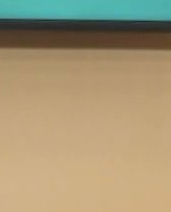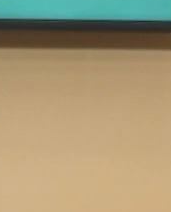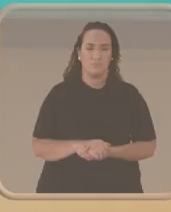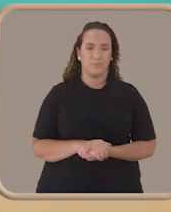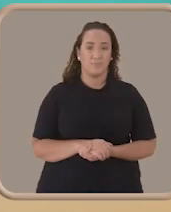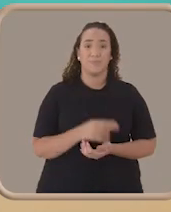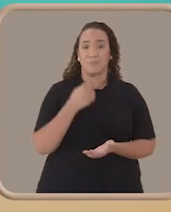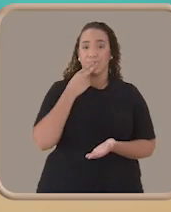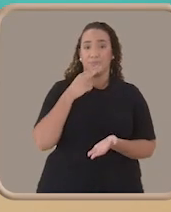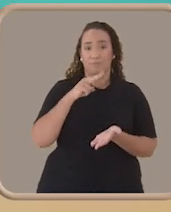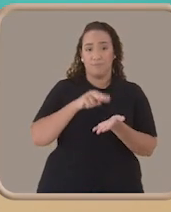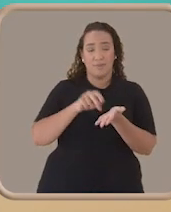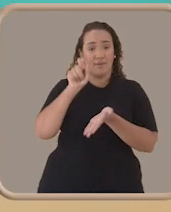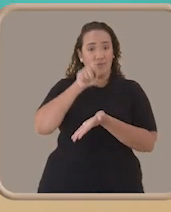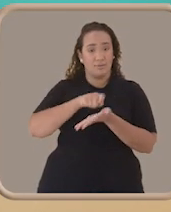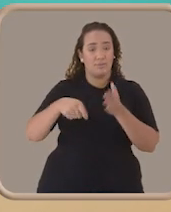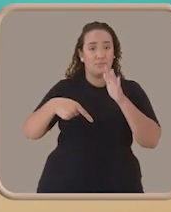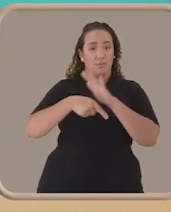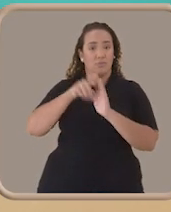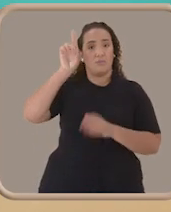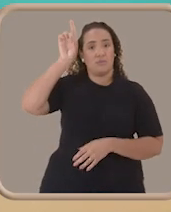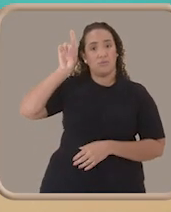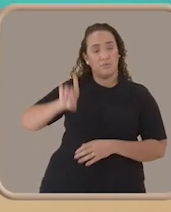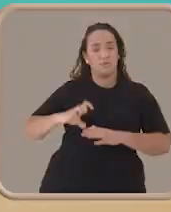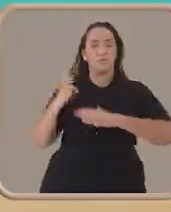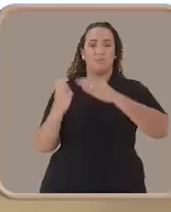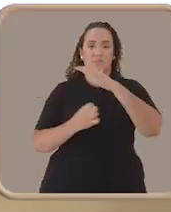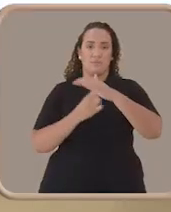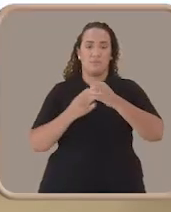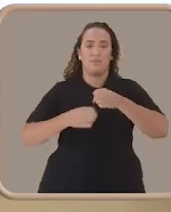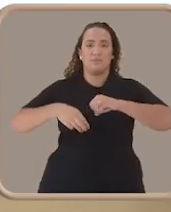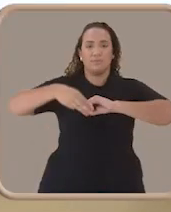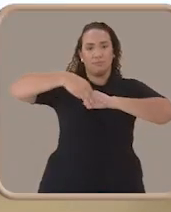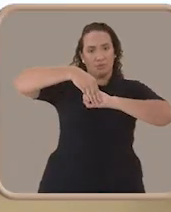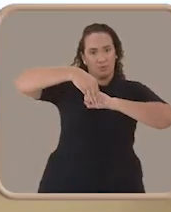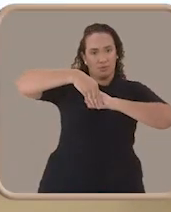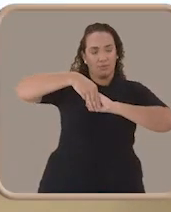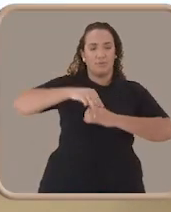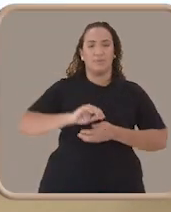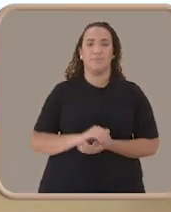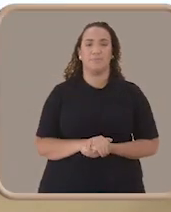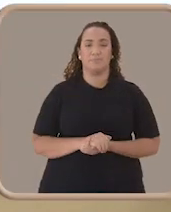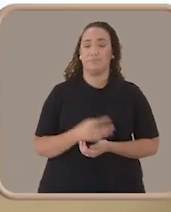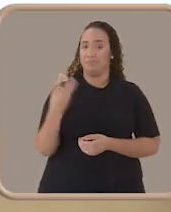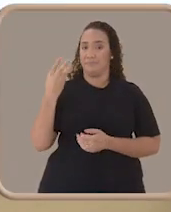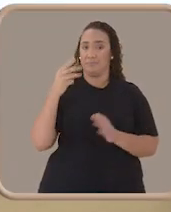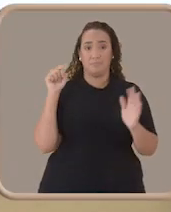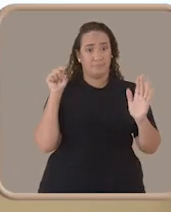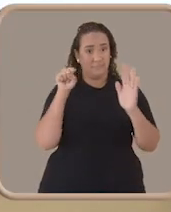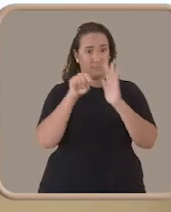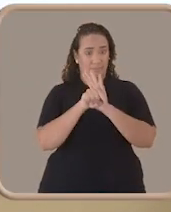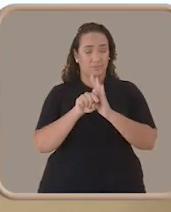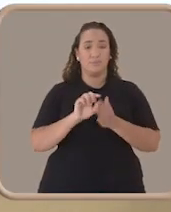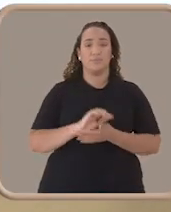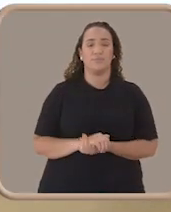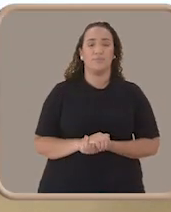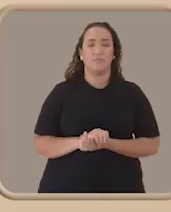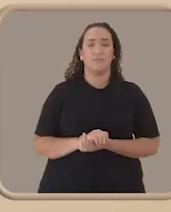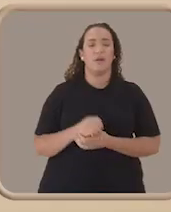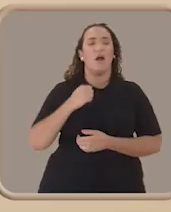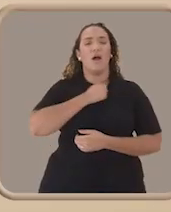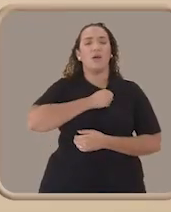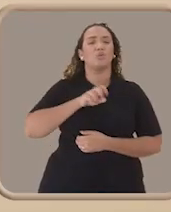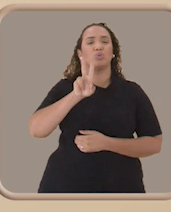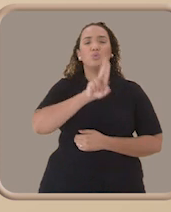A carta foi escrita para a direção da empresa Motorola. Questão 3. Qual foi a saudação utilizada?